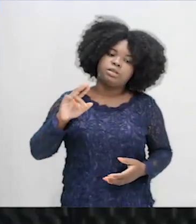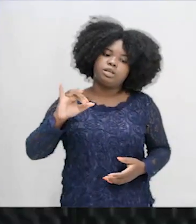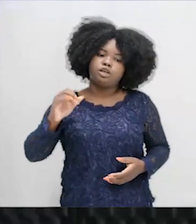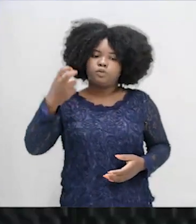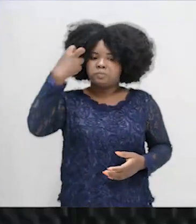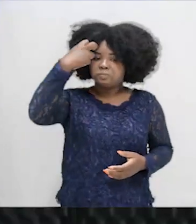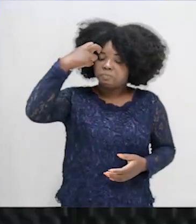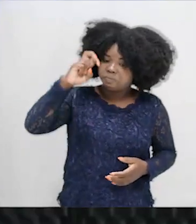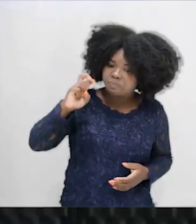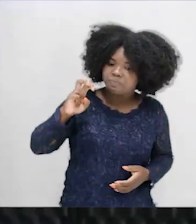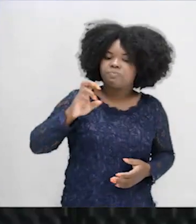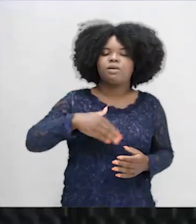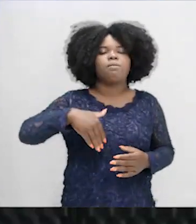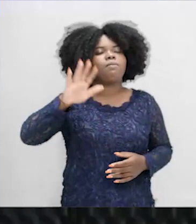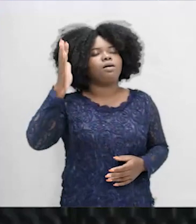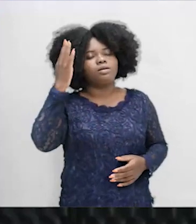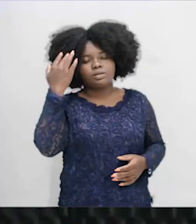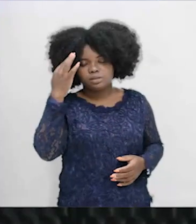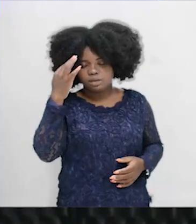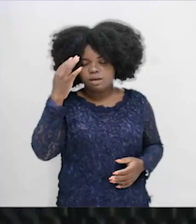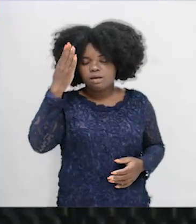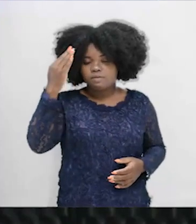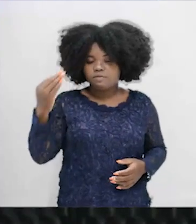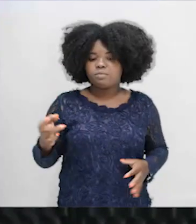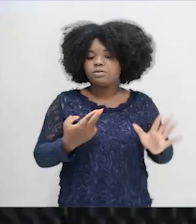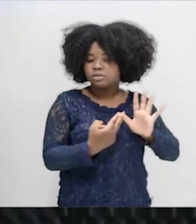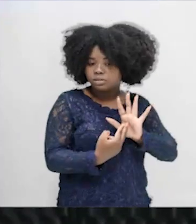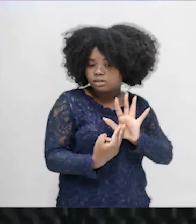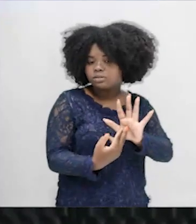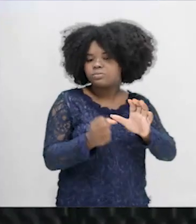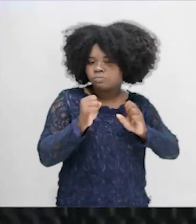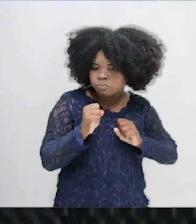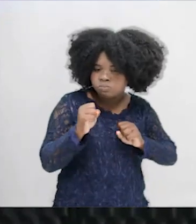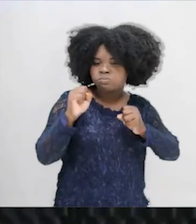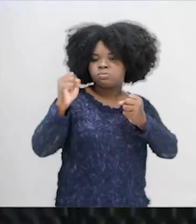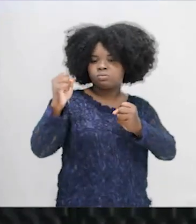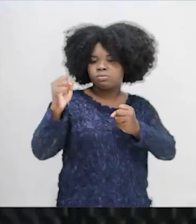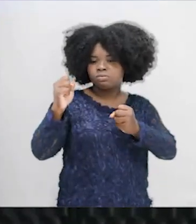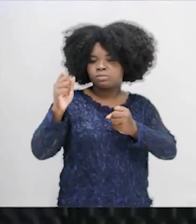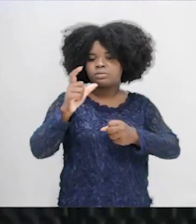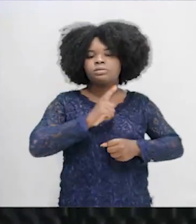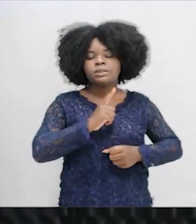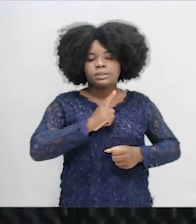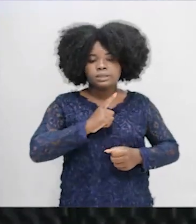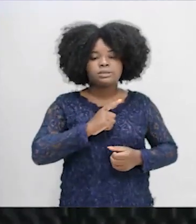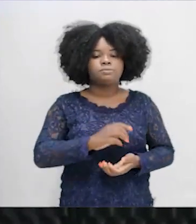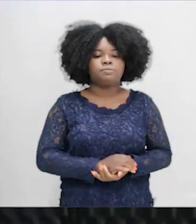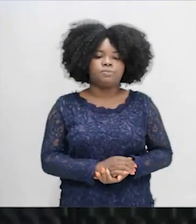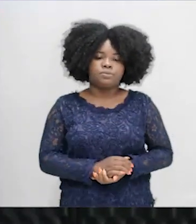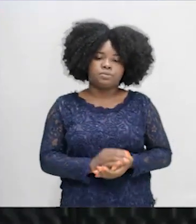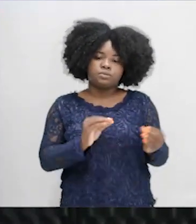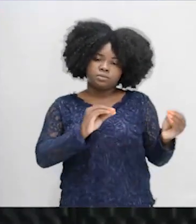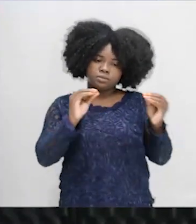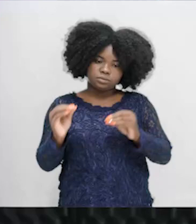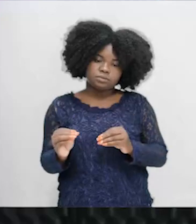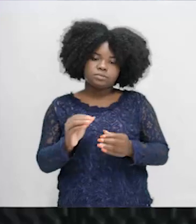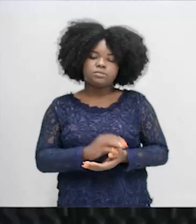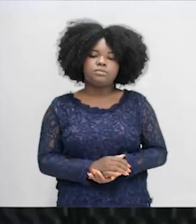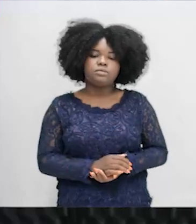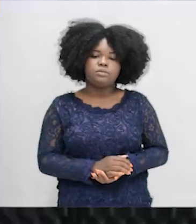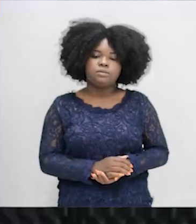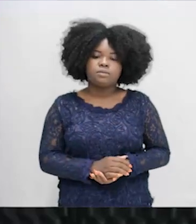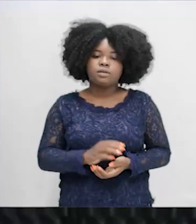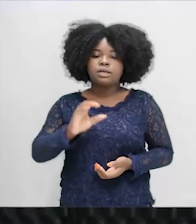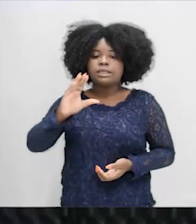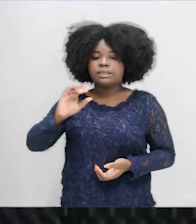preto, negro, que seja realmente a representatividade dessa força que a gente tem e faltava. Então eu coloquei o Pantera Negra,